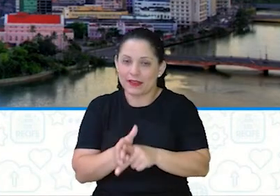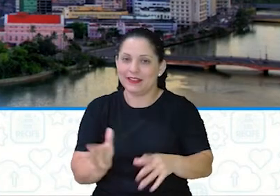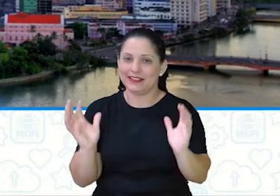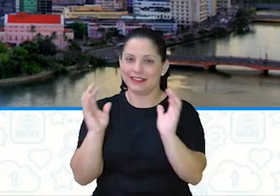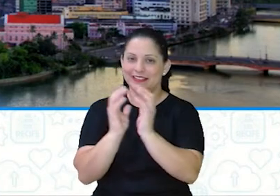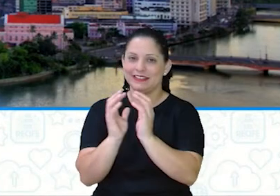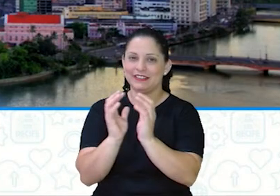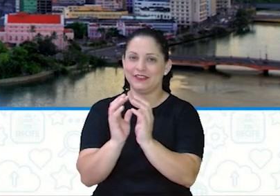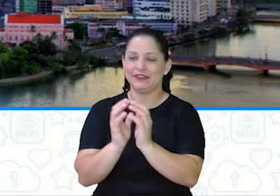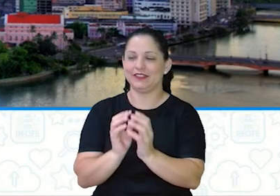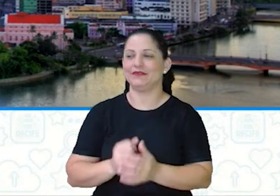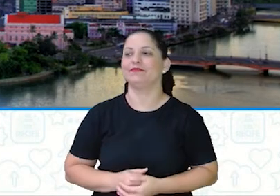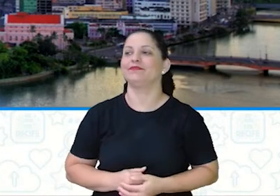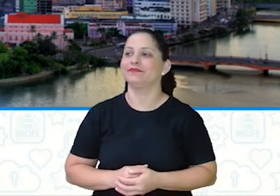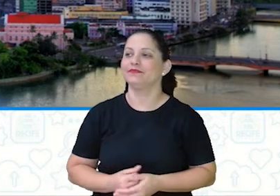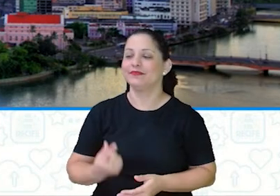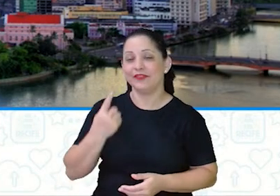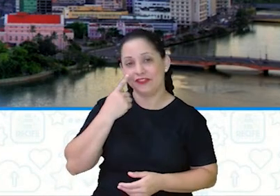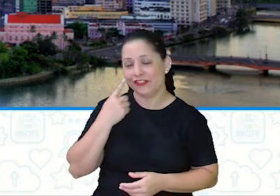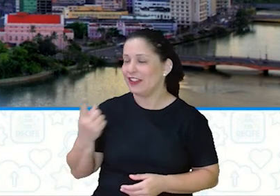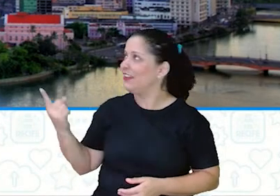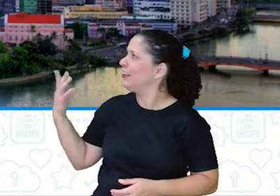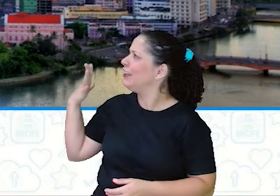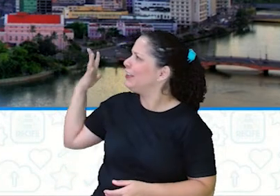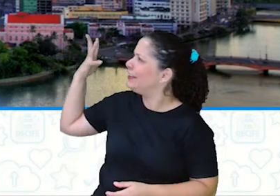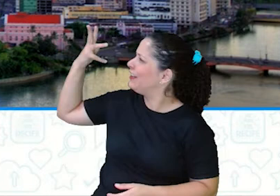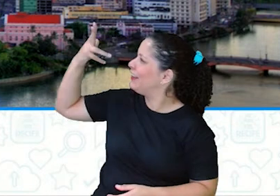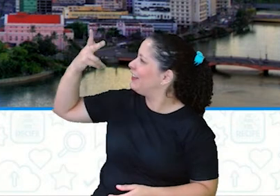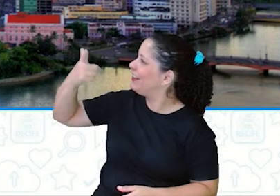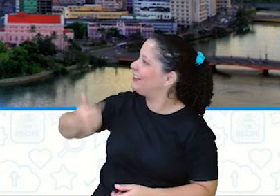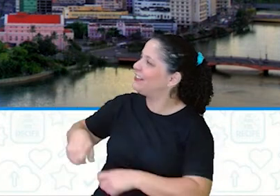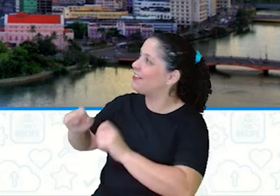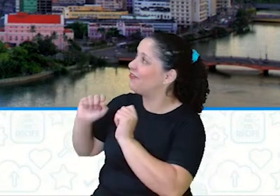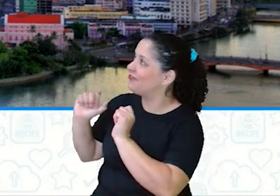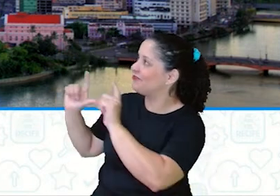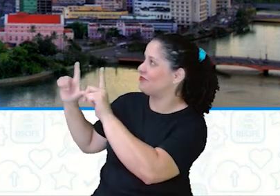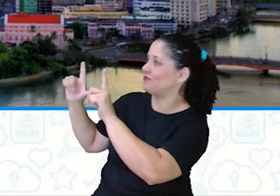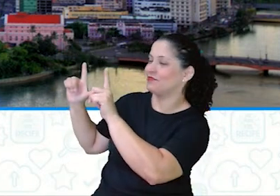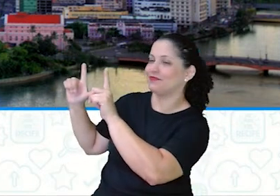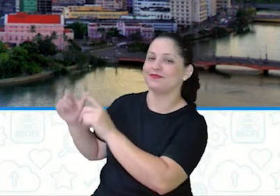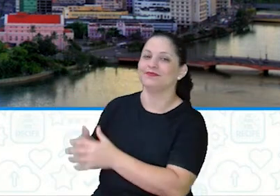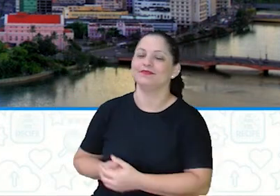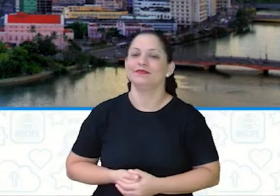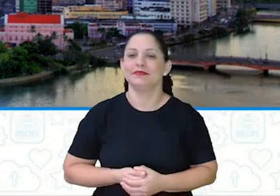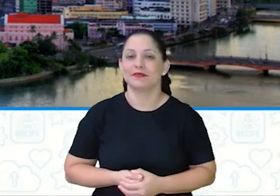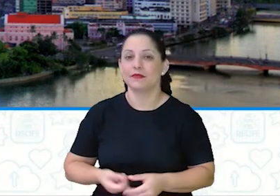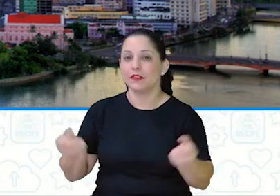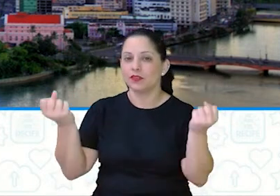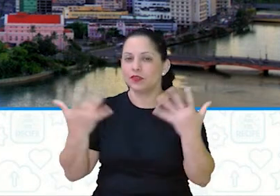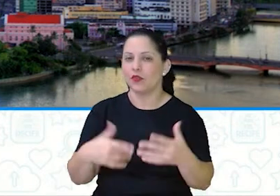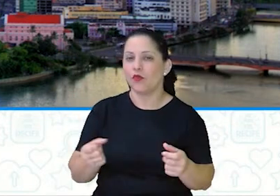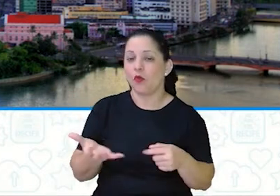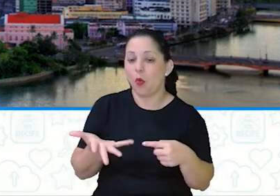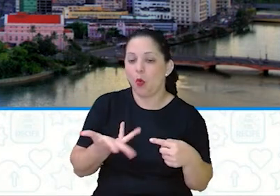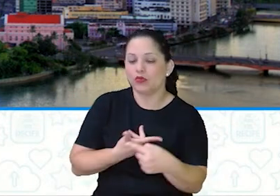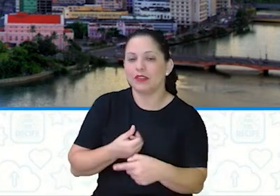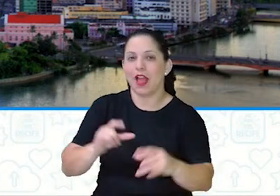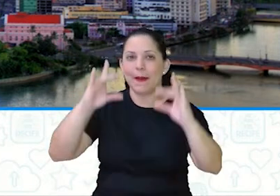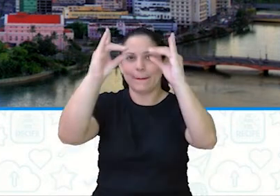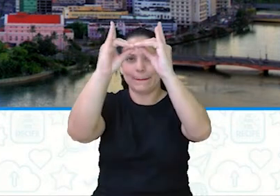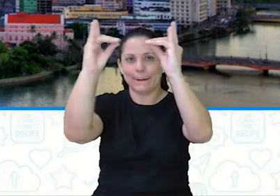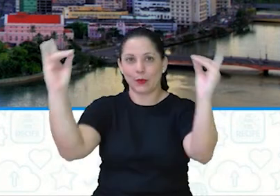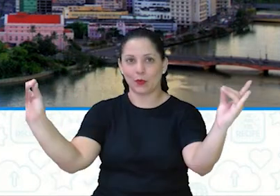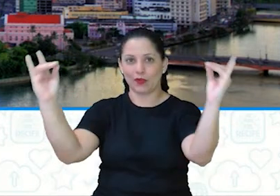bom? Olha só que bonito aqui. A gente está vendo essa imagem belíssima. A gente está vendo aqui. Deixa eu contar quantas pontes eu estou vendo aqui, ó.